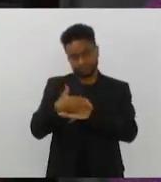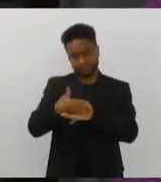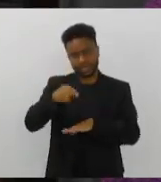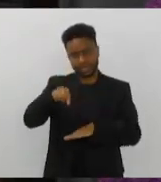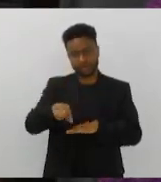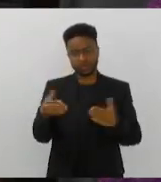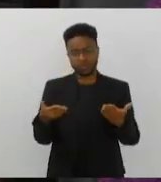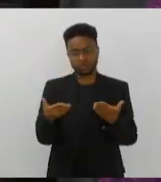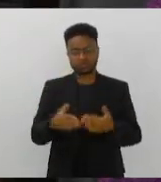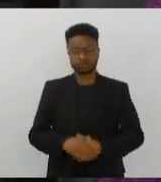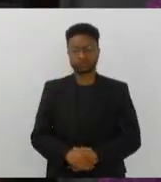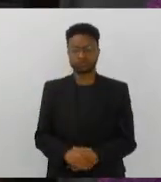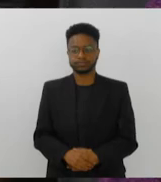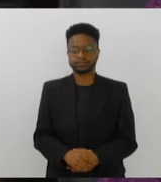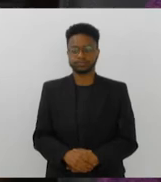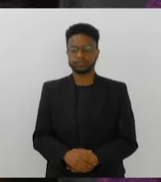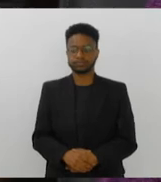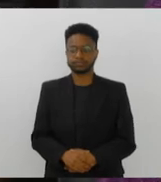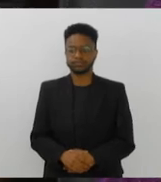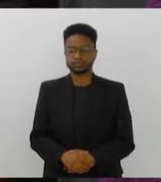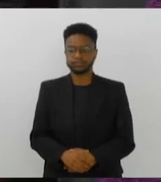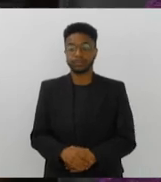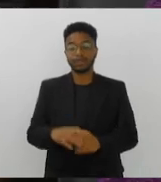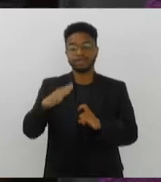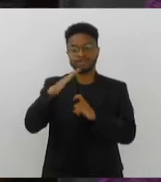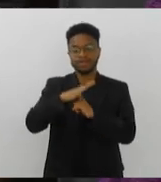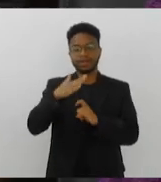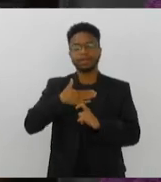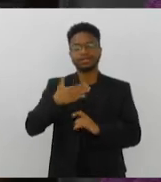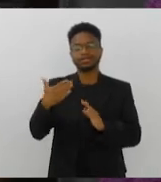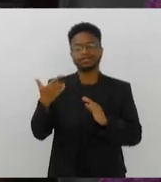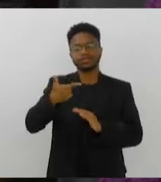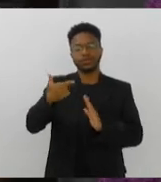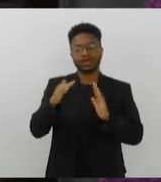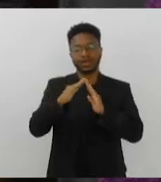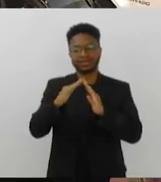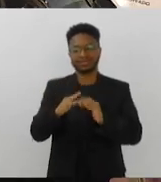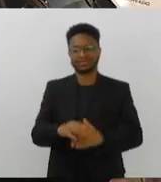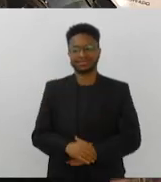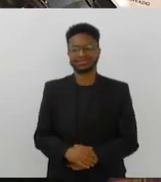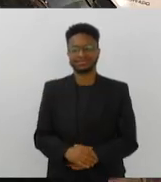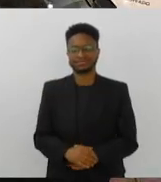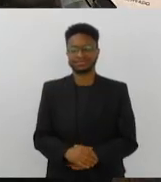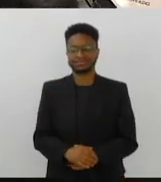noite. A Feira de São Cristóvão é minha segunda casa.